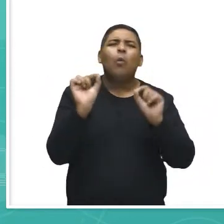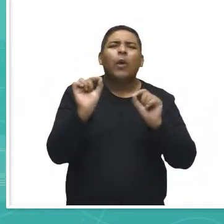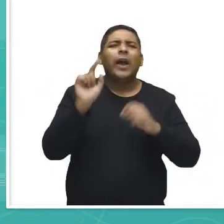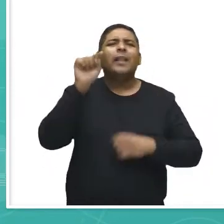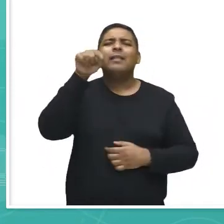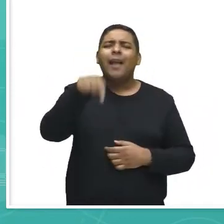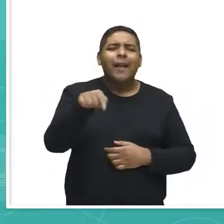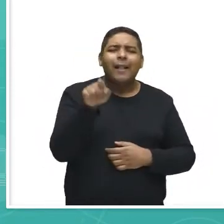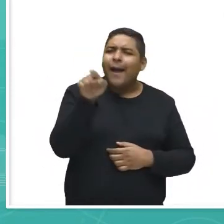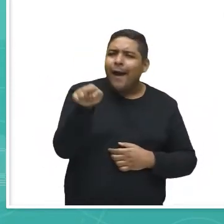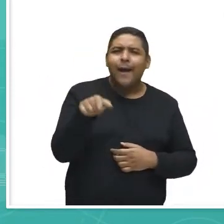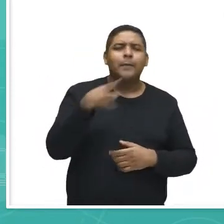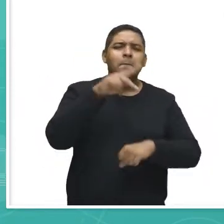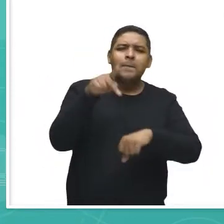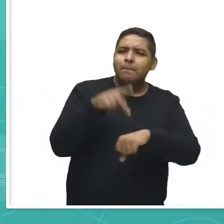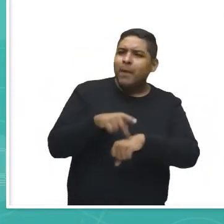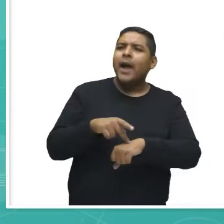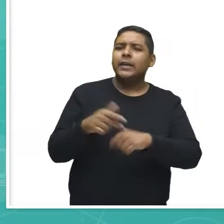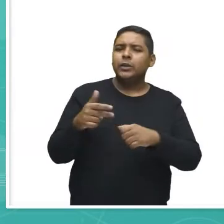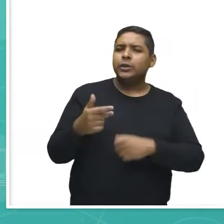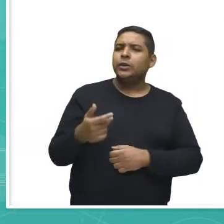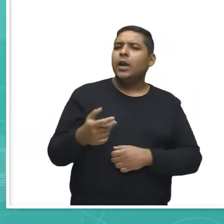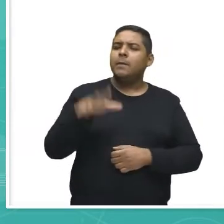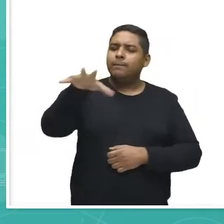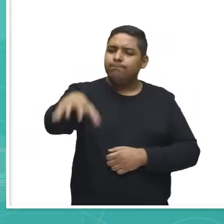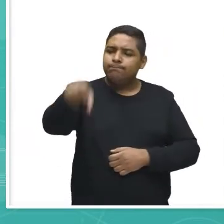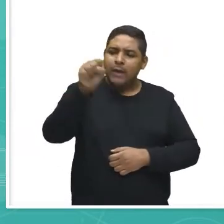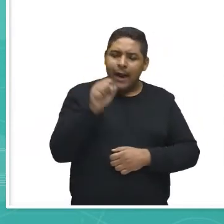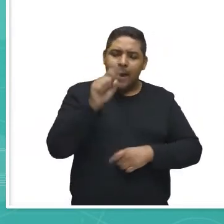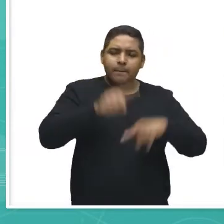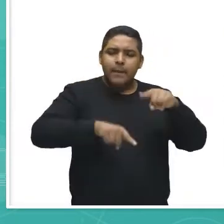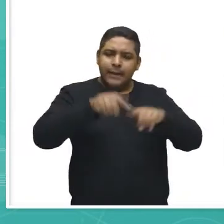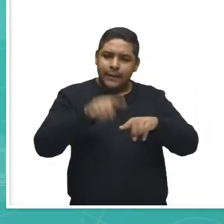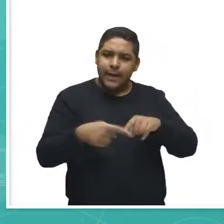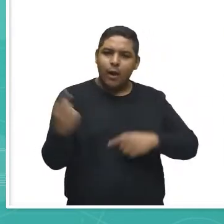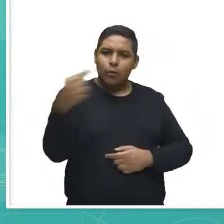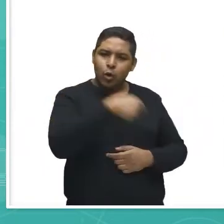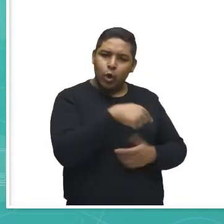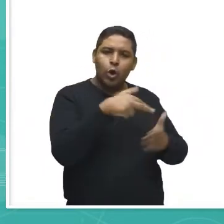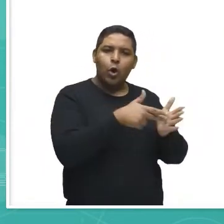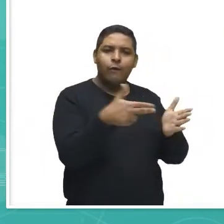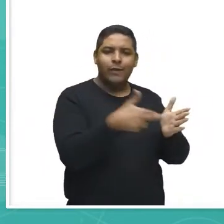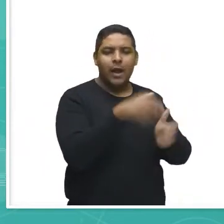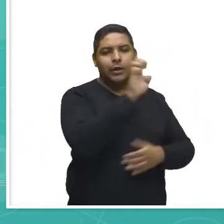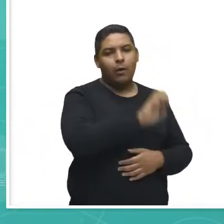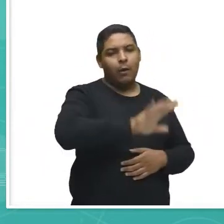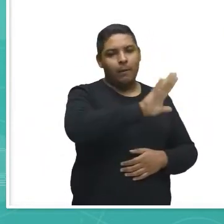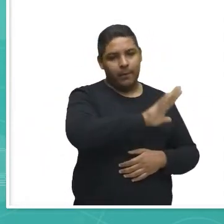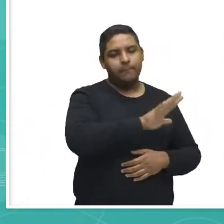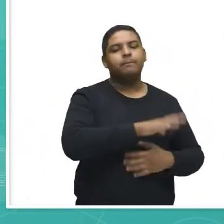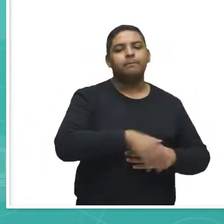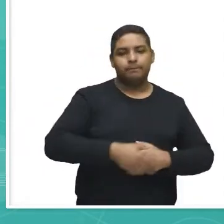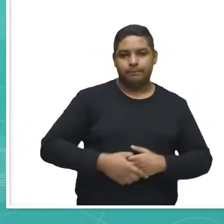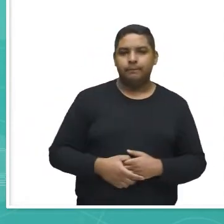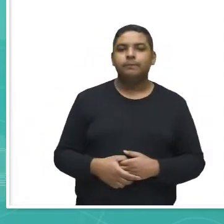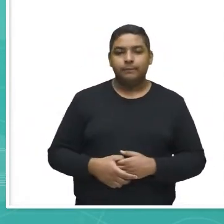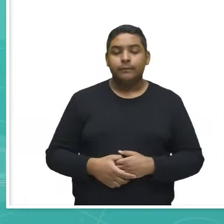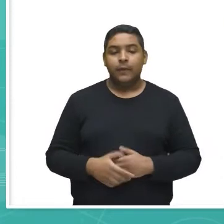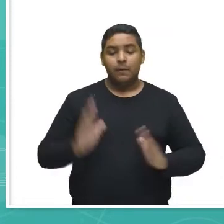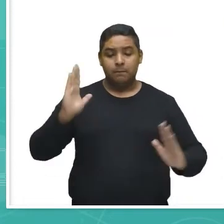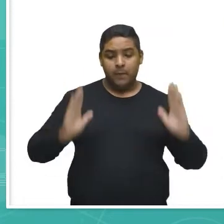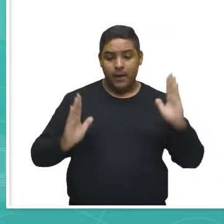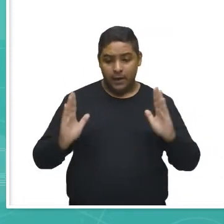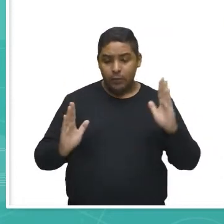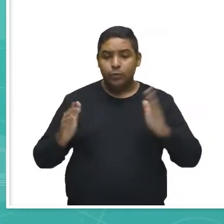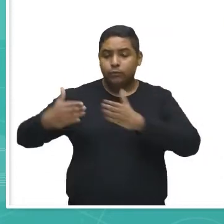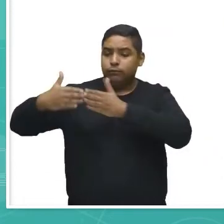para poder trazer novidades para a Europa, né? Então, com a época das grandes navegações, foram surgindo aí